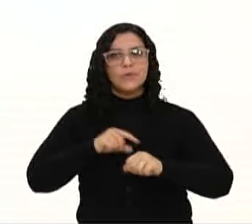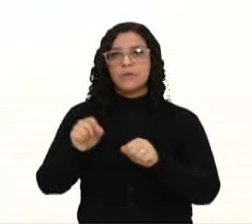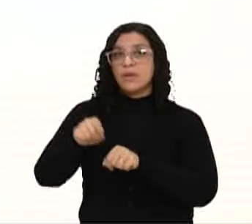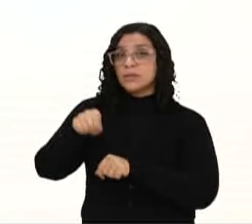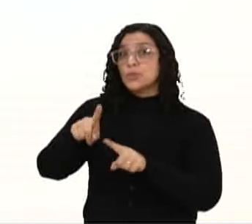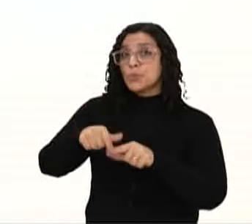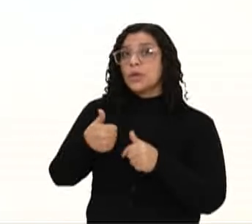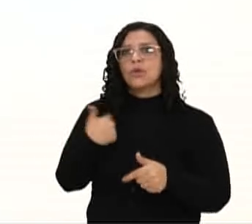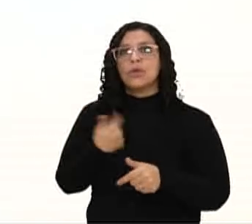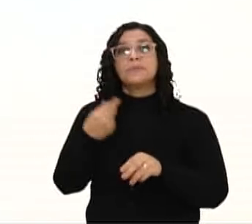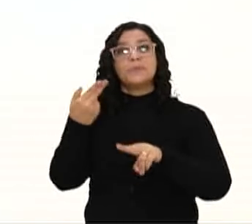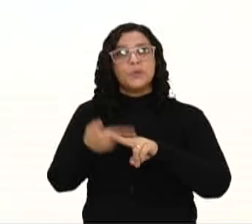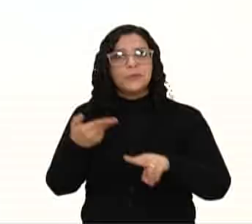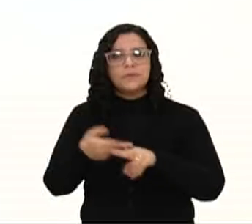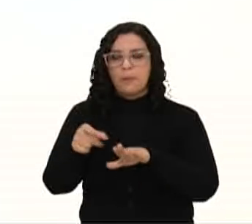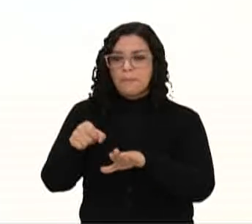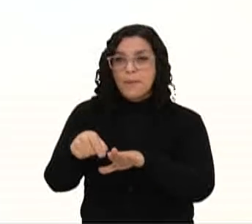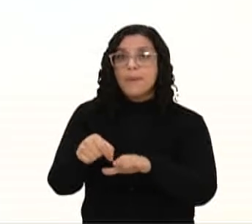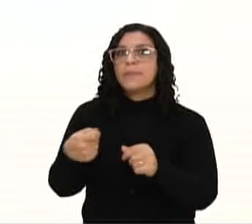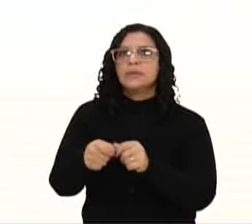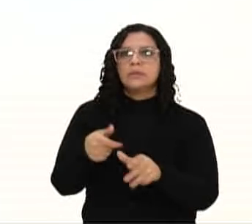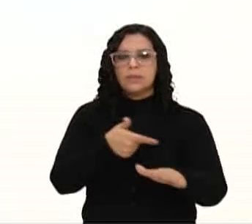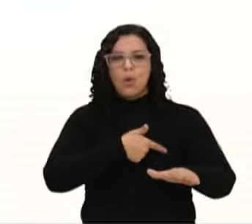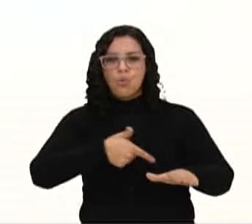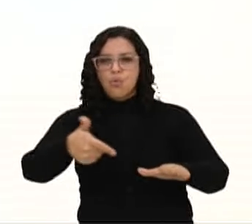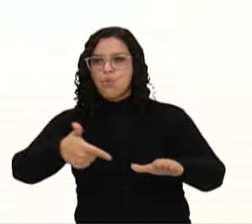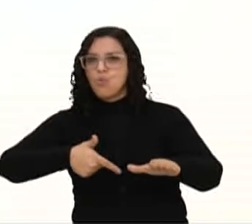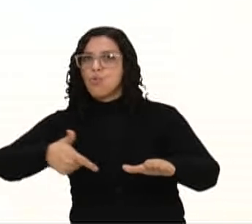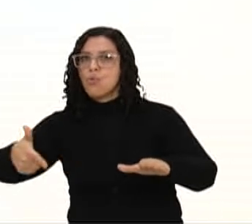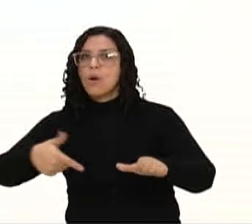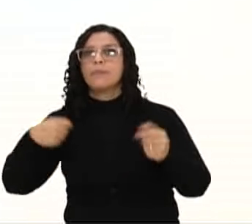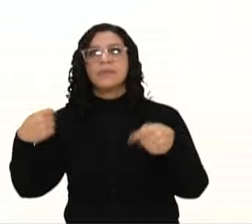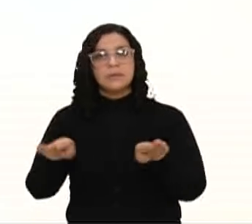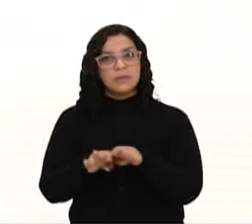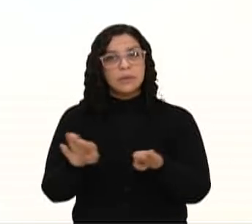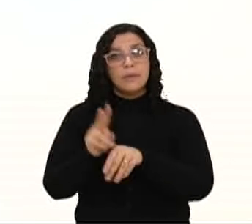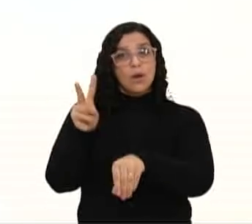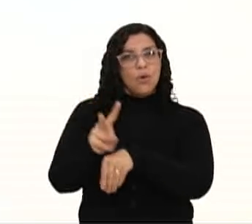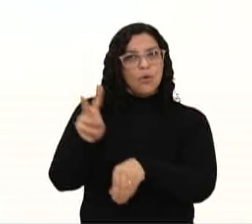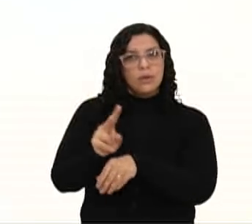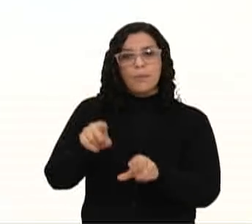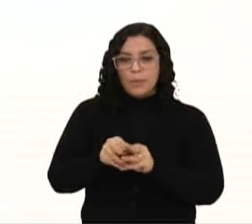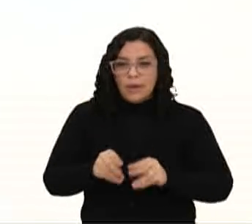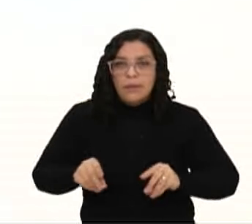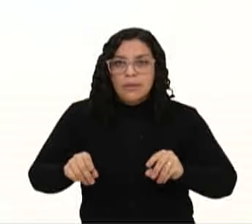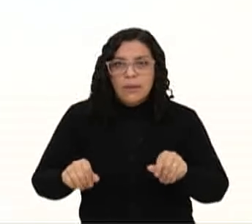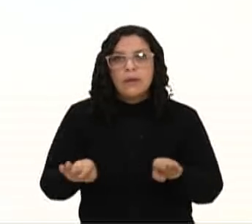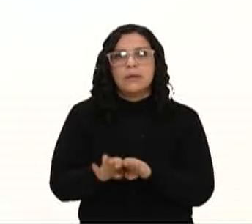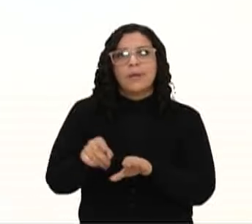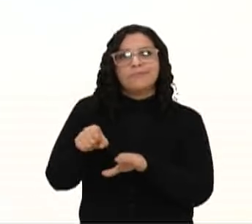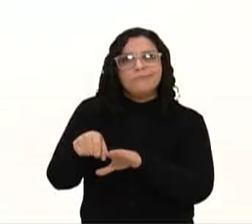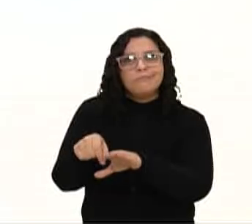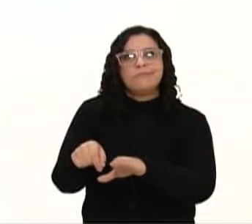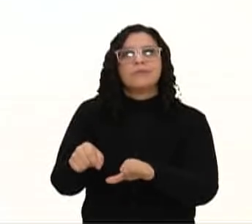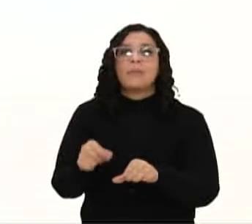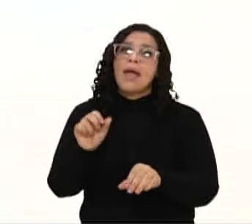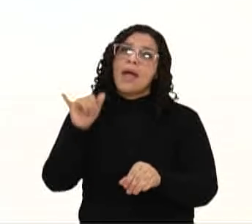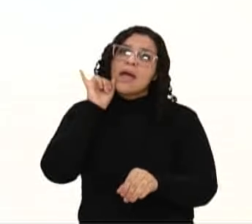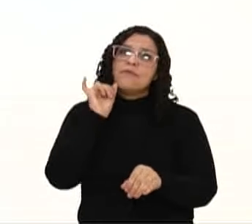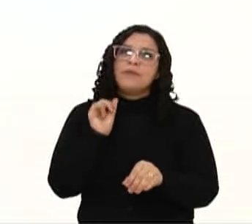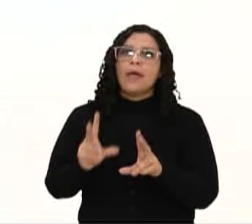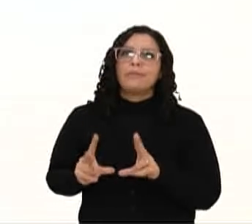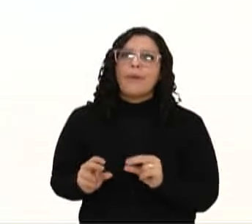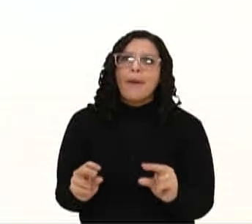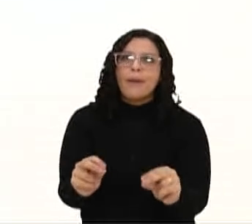produzida na agricultura é imensa, então precisa também de uma grande quantidade de adubos e fertilizantes. A